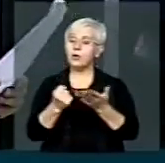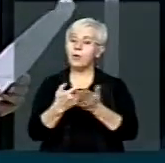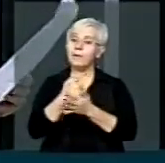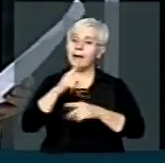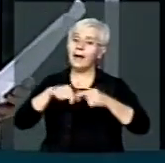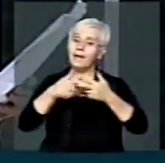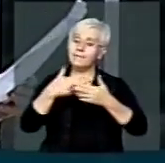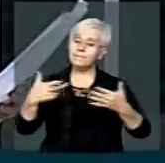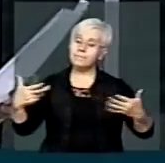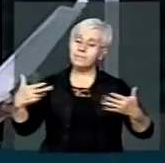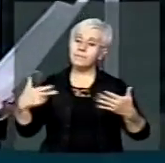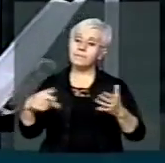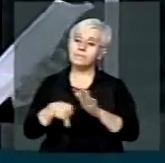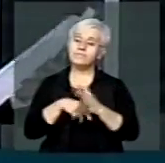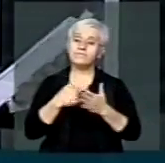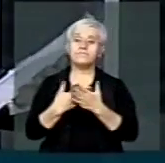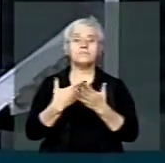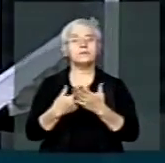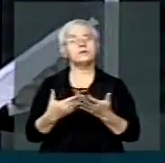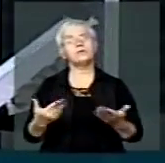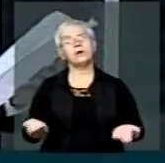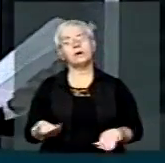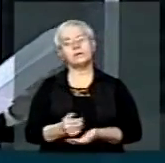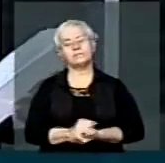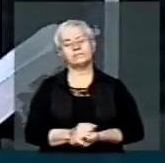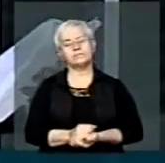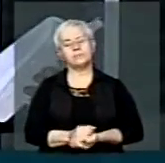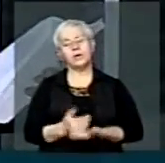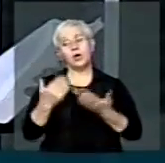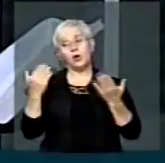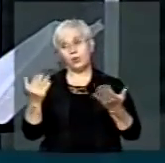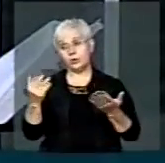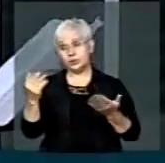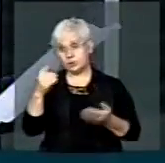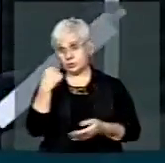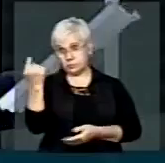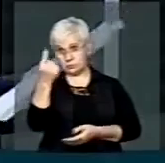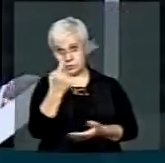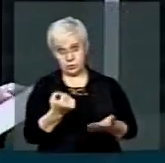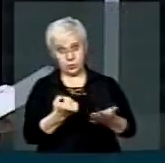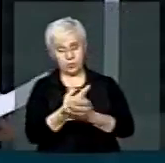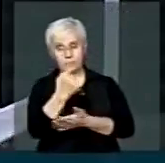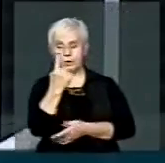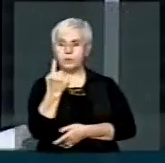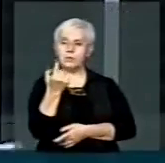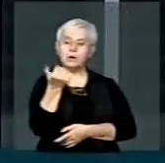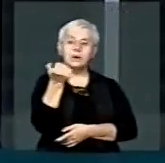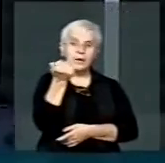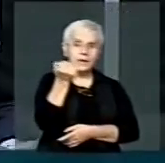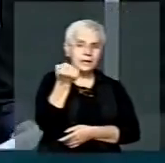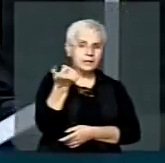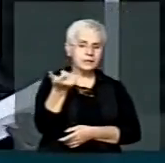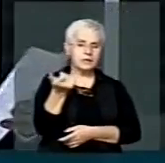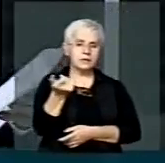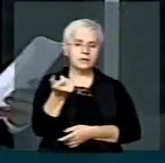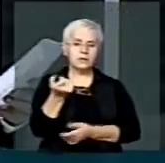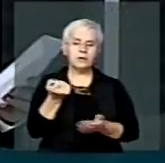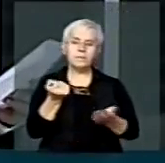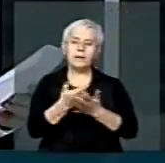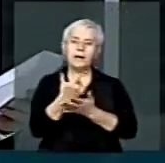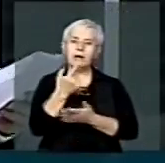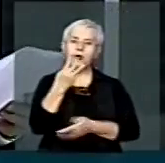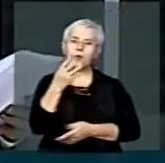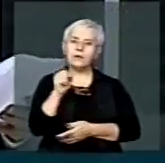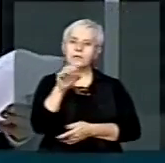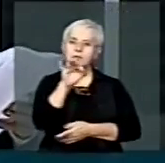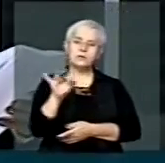que pareça, senhor presidente, hoje, quando você compra uma caneta, você paga 48%